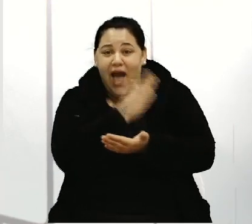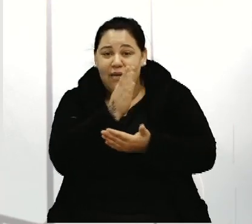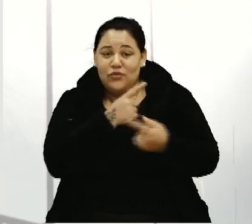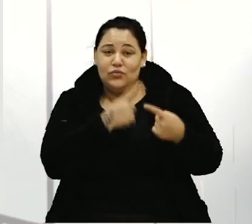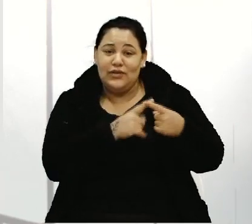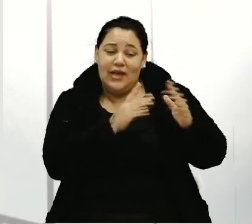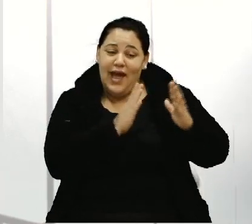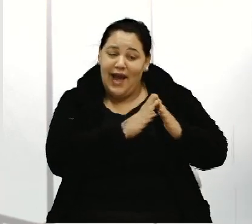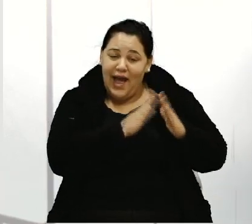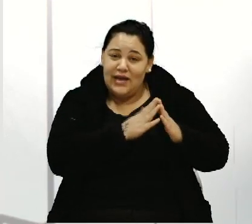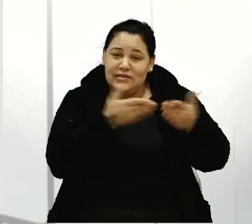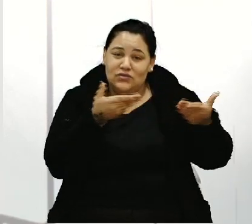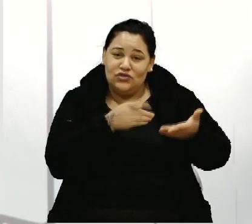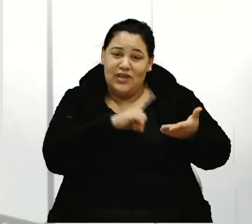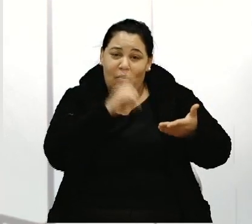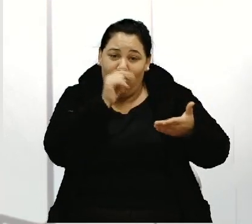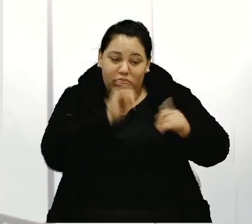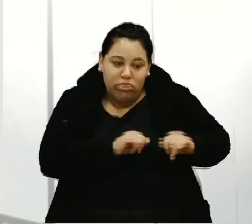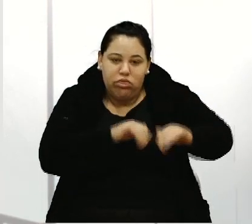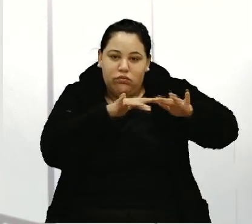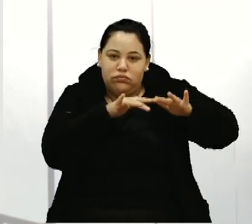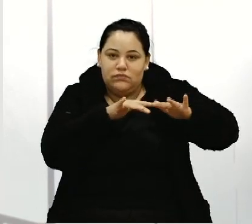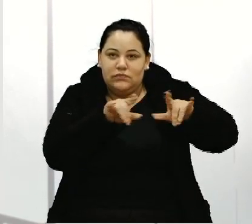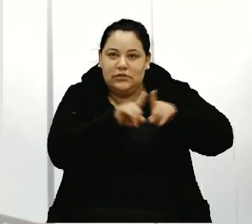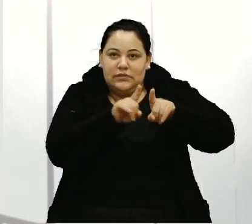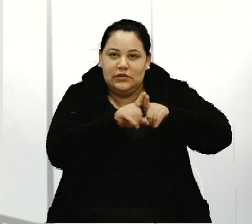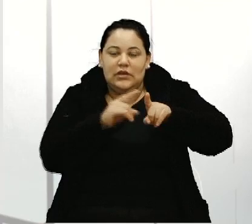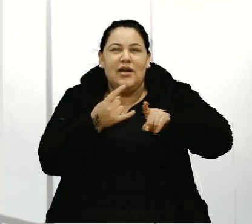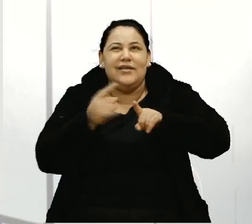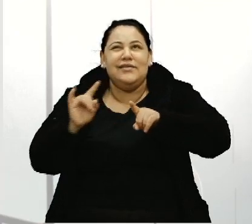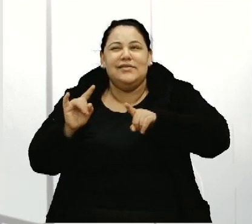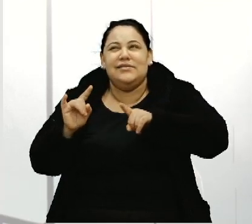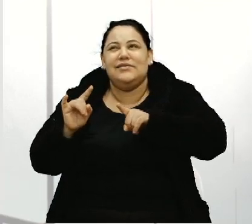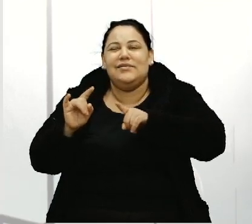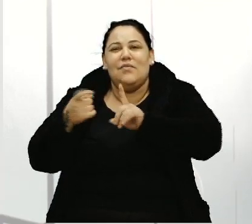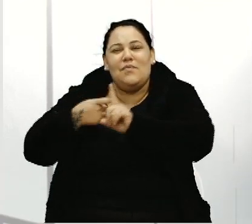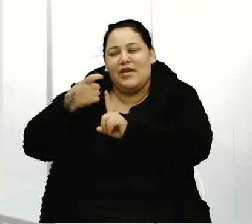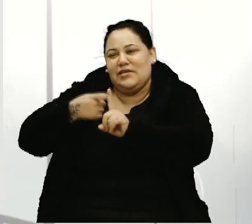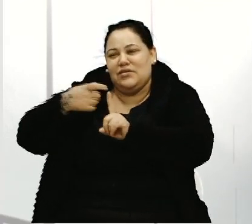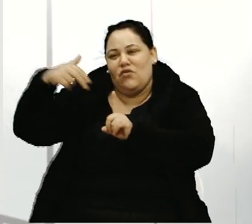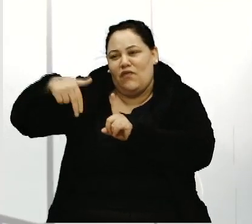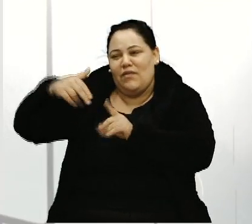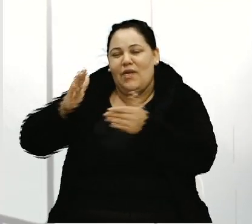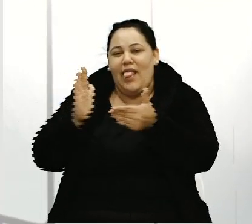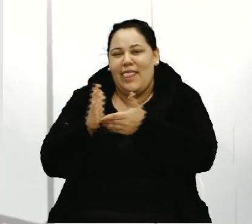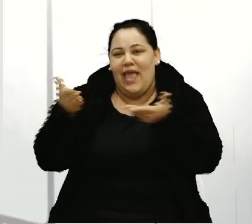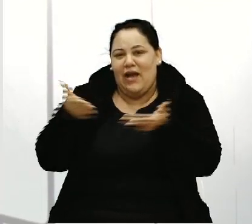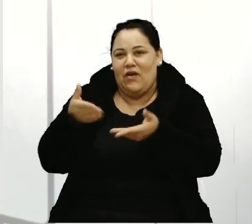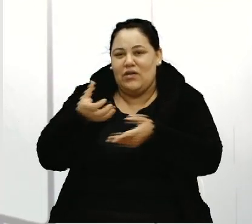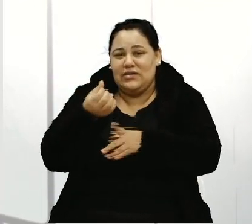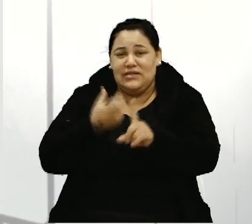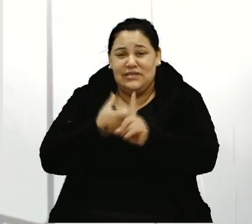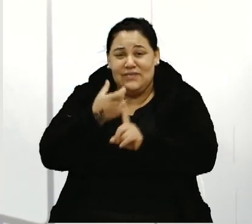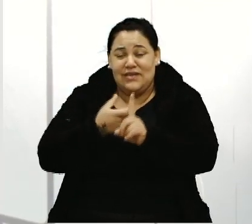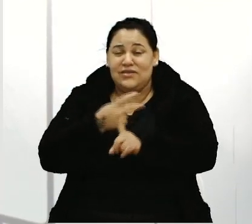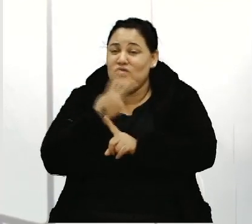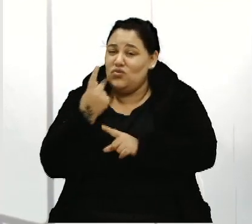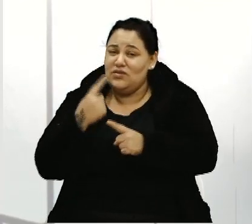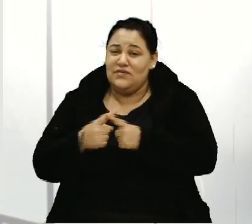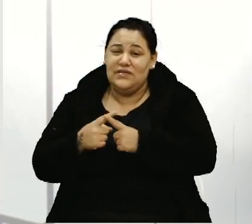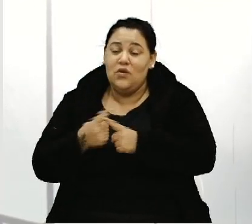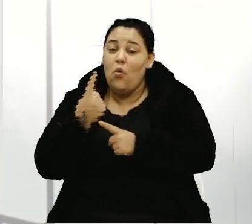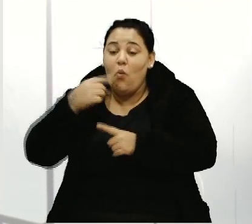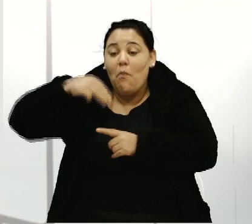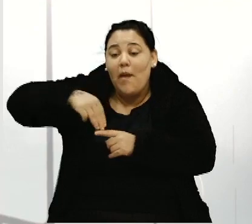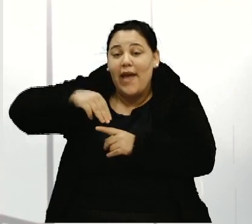casa deles tem alagou as últimas 2 vezes de novembro até agora, em 6 meses, chegou 1,5